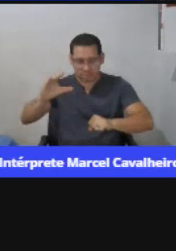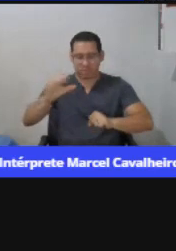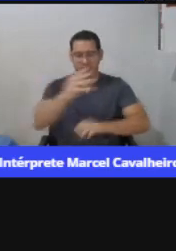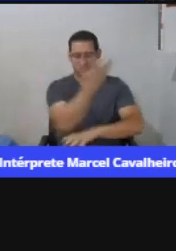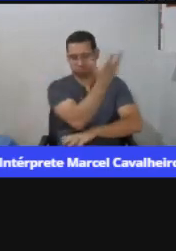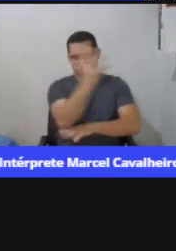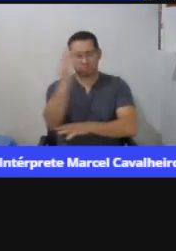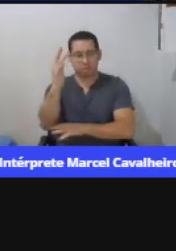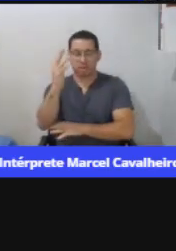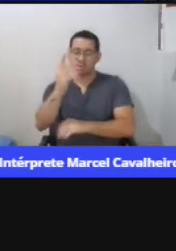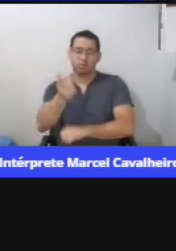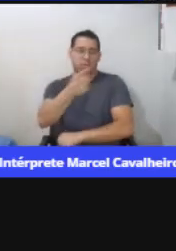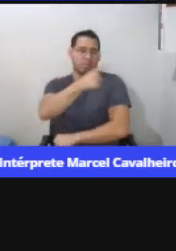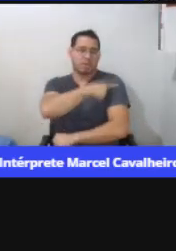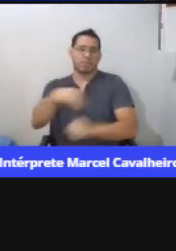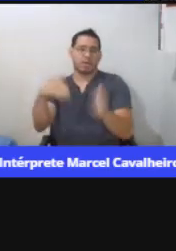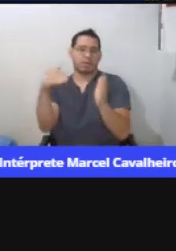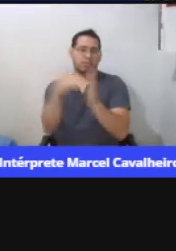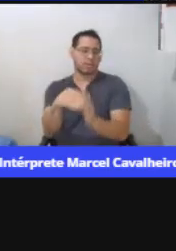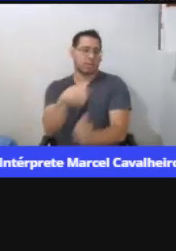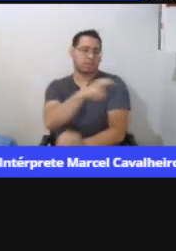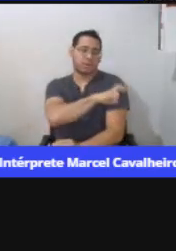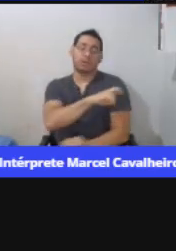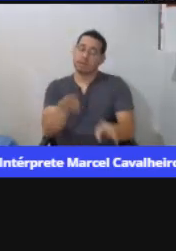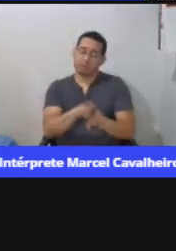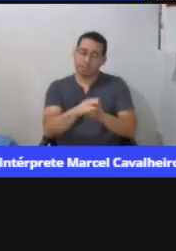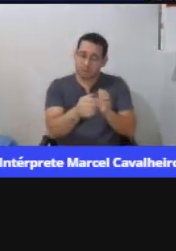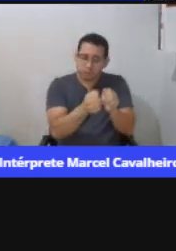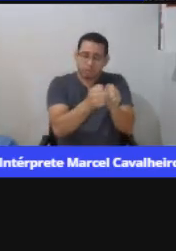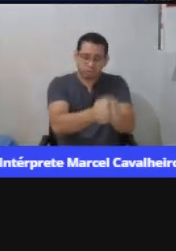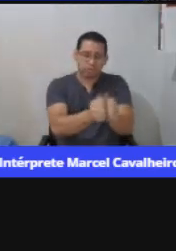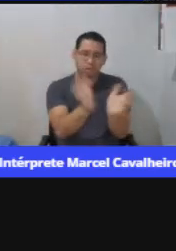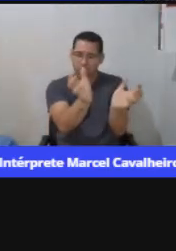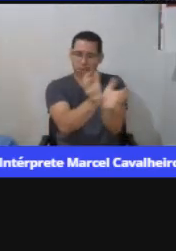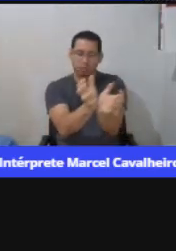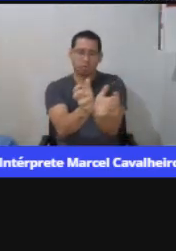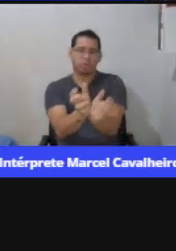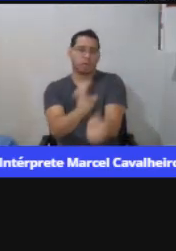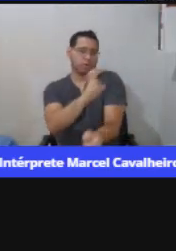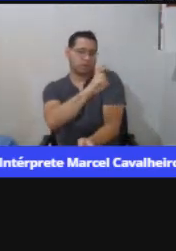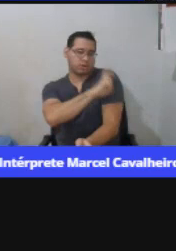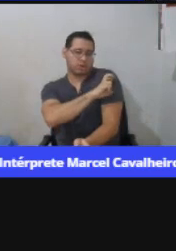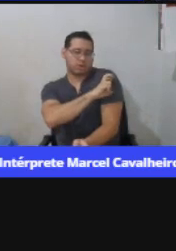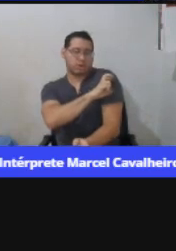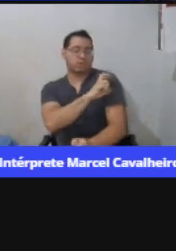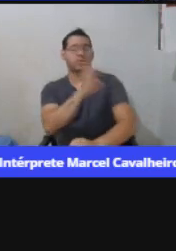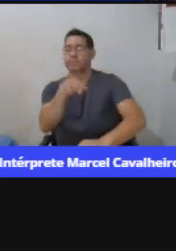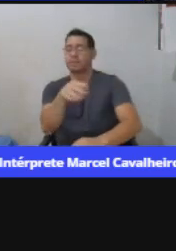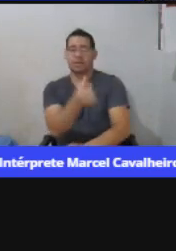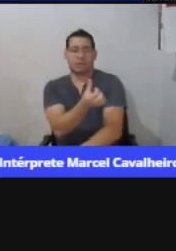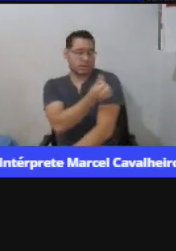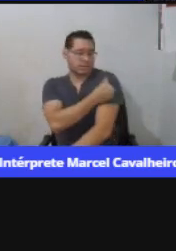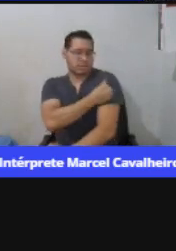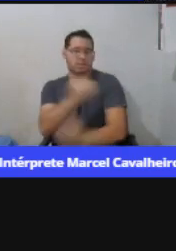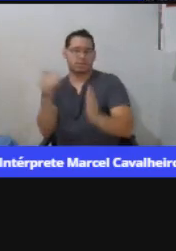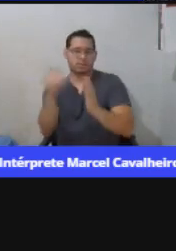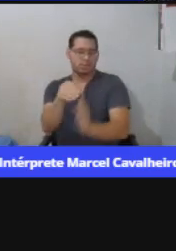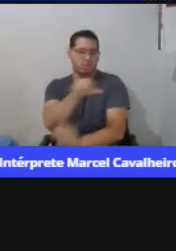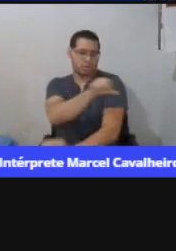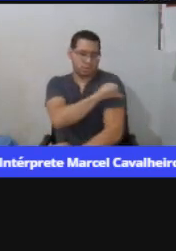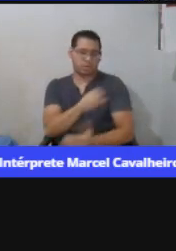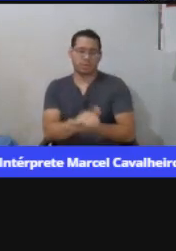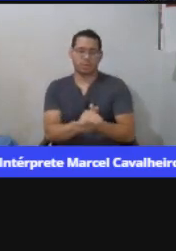e juntamente com a equipe do 6º ao 9º também, porque a gente sempre está fazendo essa troca, conversando a respeito de todas